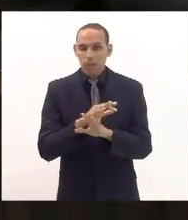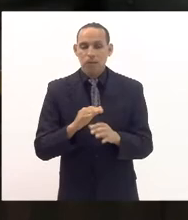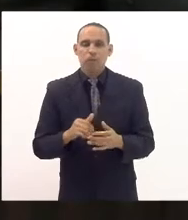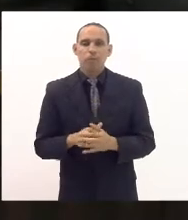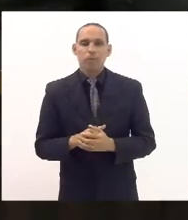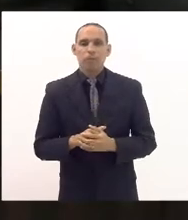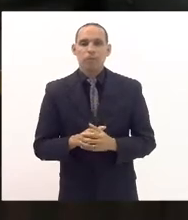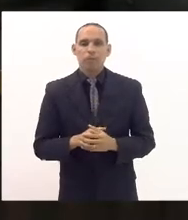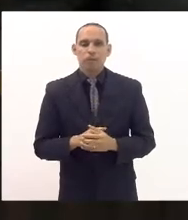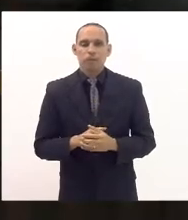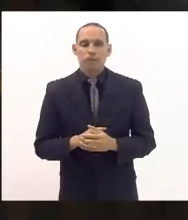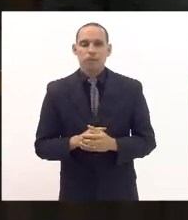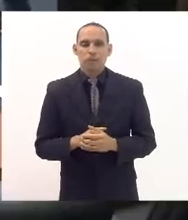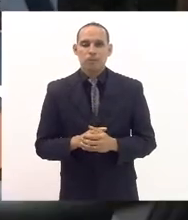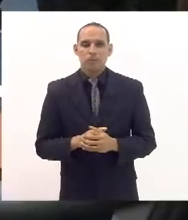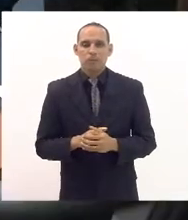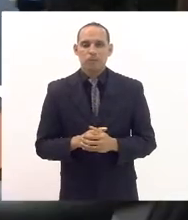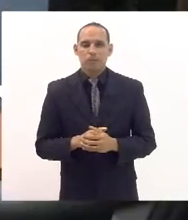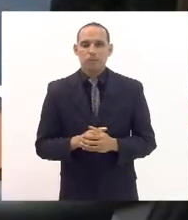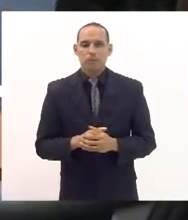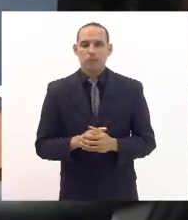encerrado em